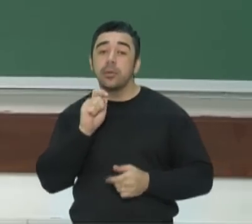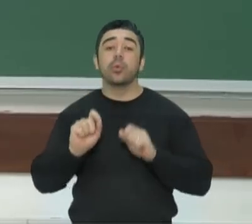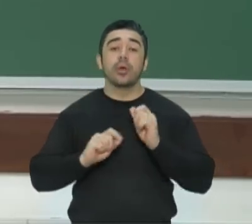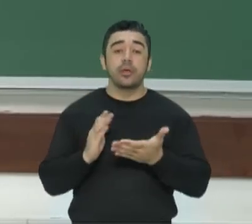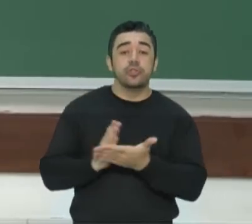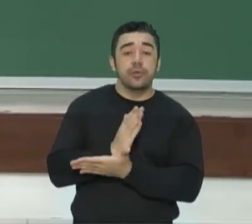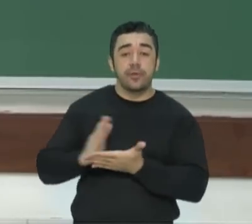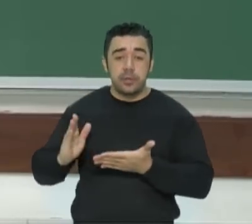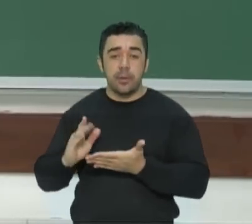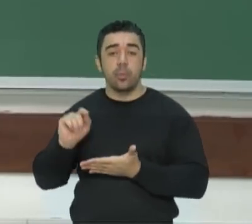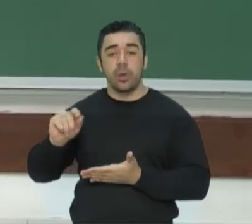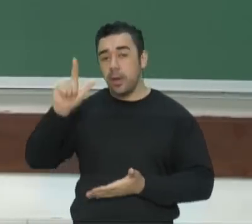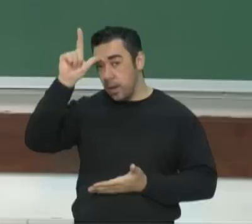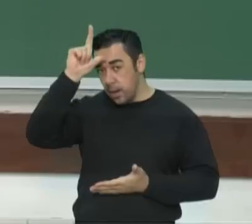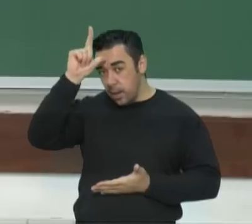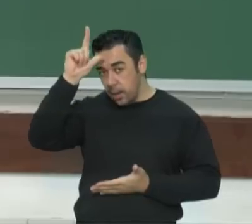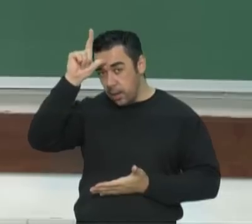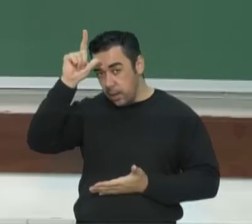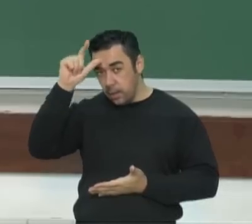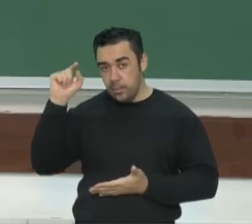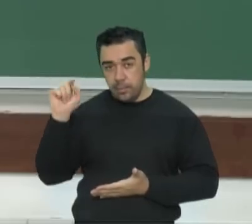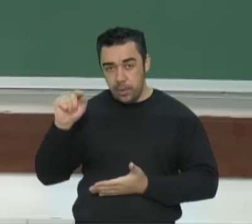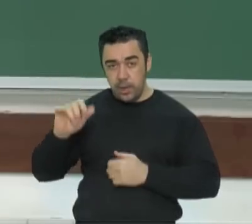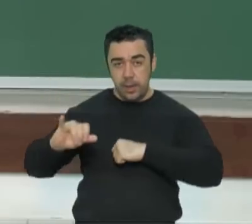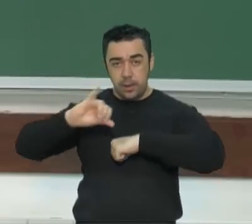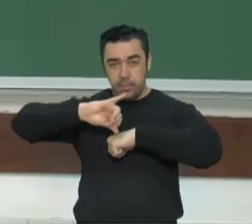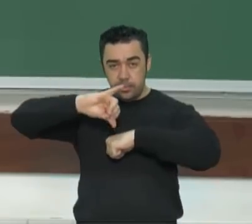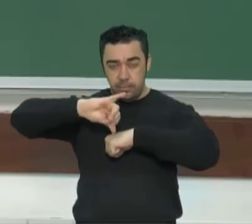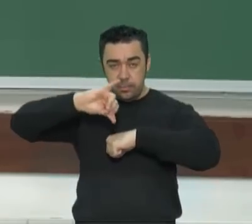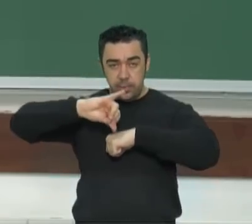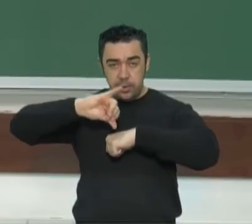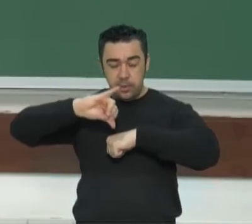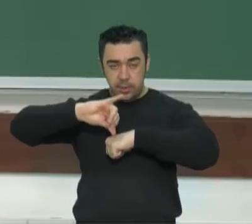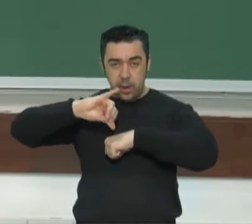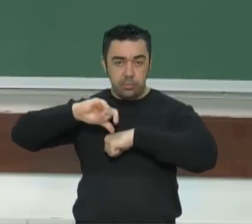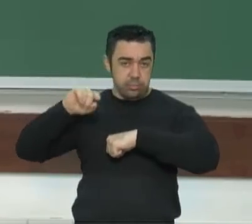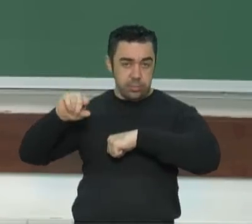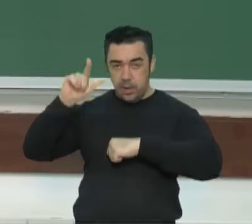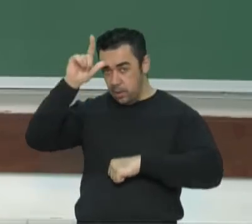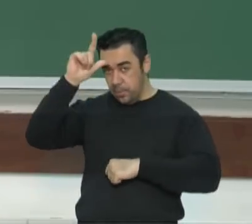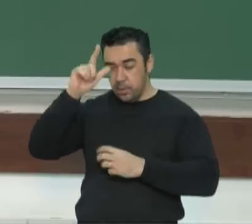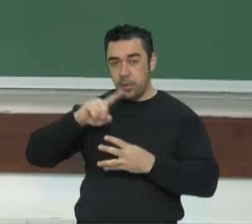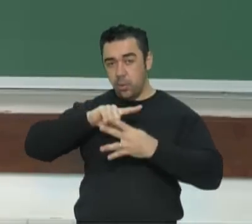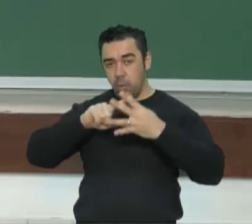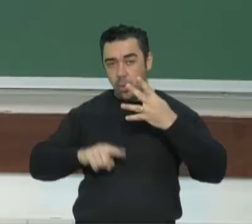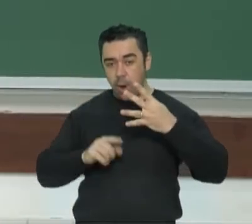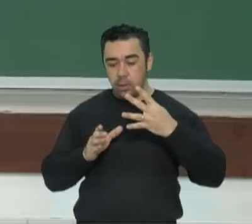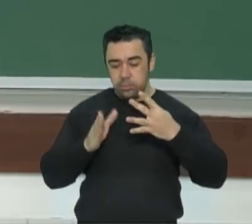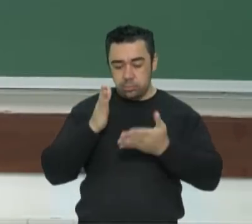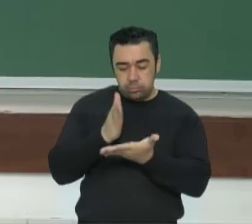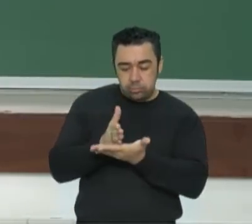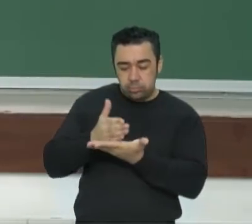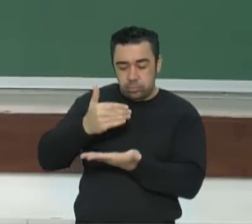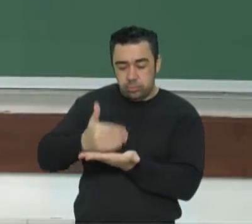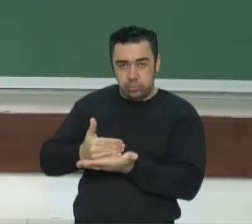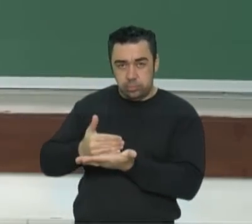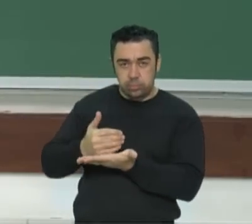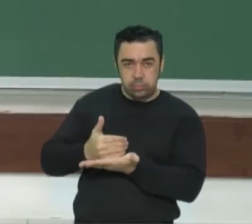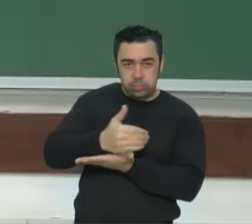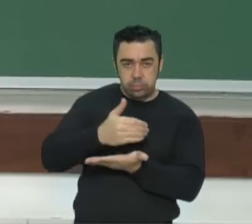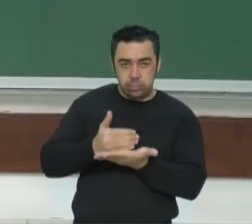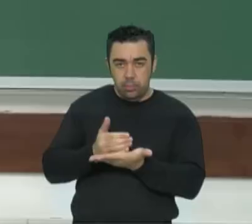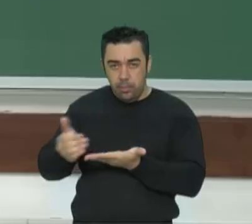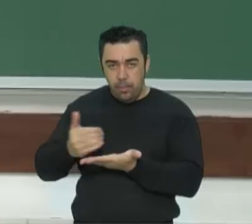do território da Alemanha e da sua capital Berlim em 4 áreas de influência. Lembra os países que iam ocupar